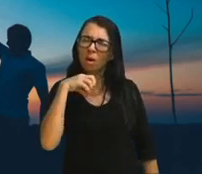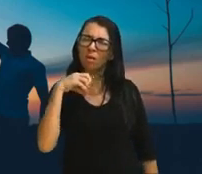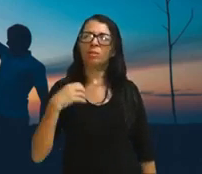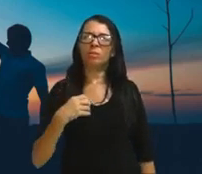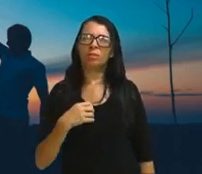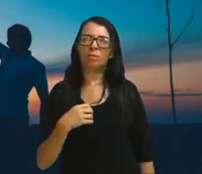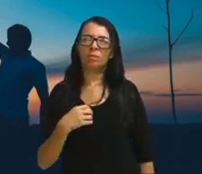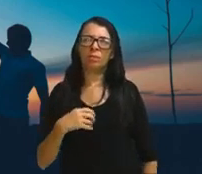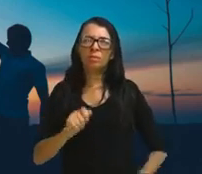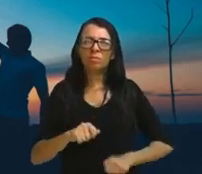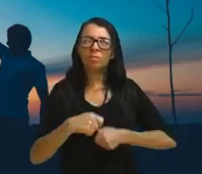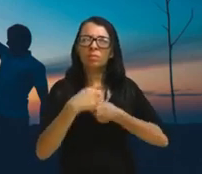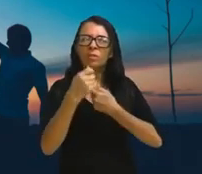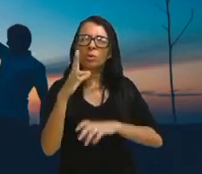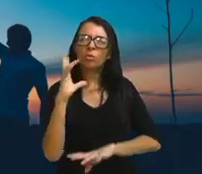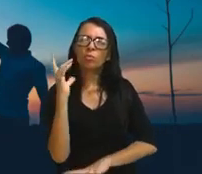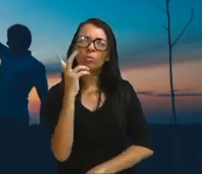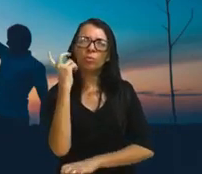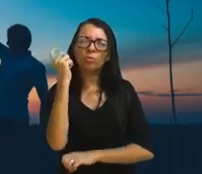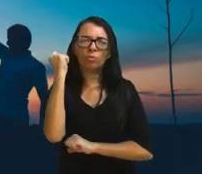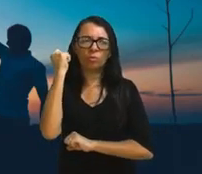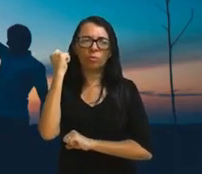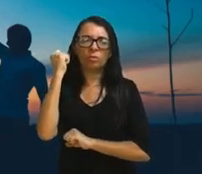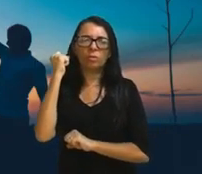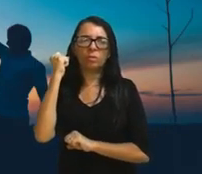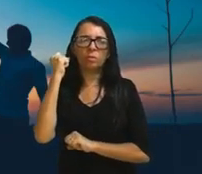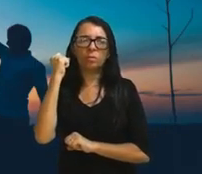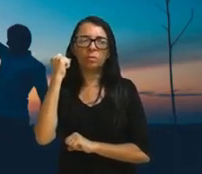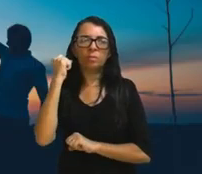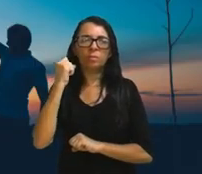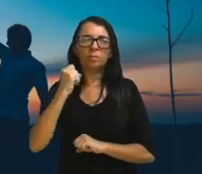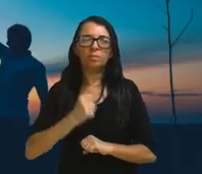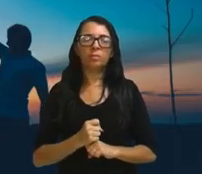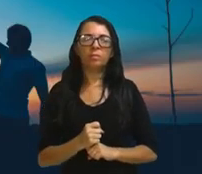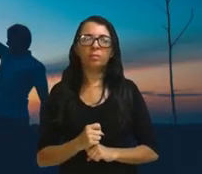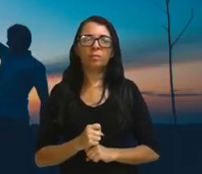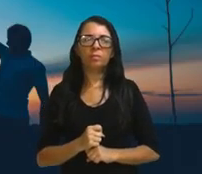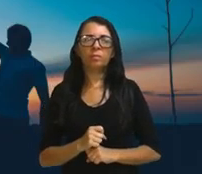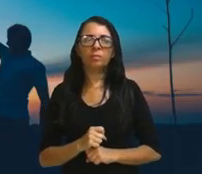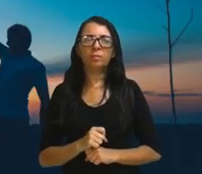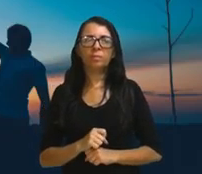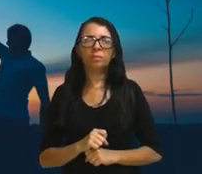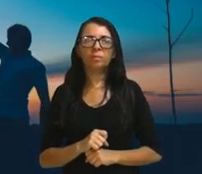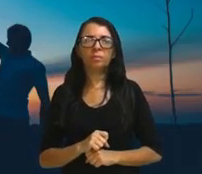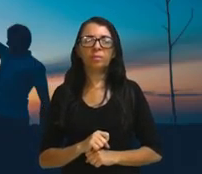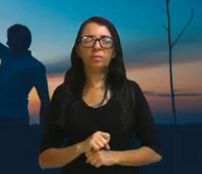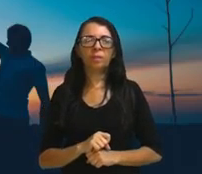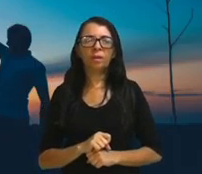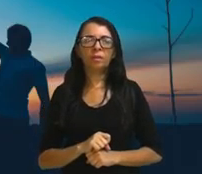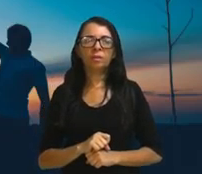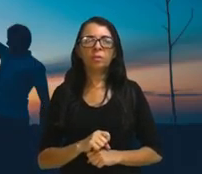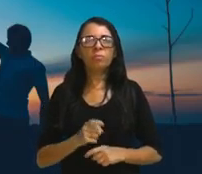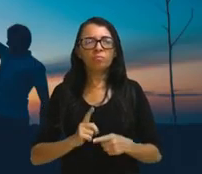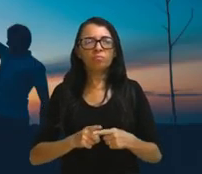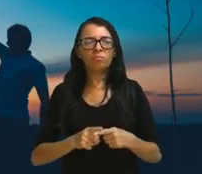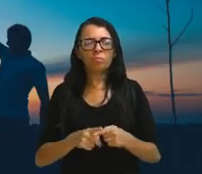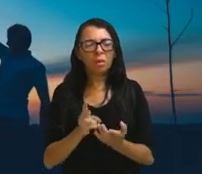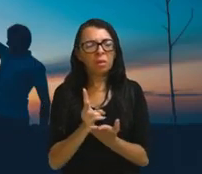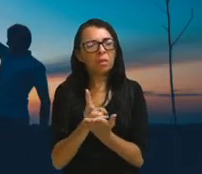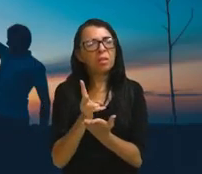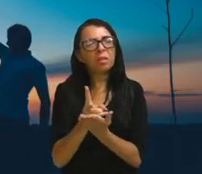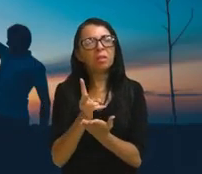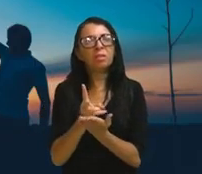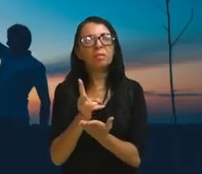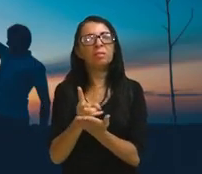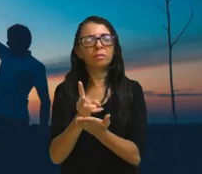faça com que outras pessoas também possam ser encorajadas nesse tempo a buscar o Senhor. Hoje,